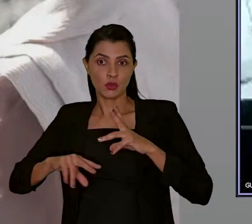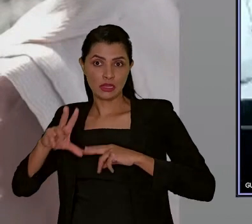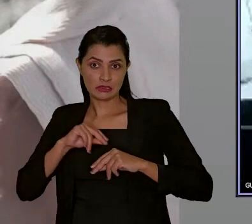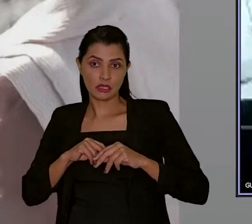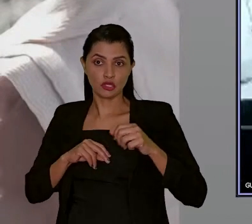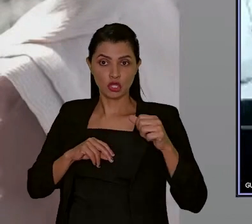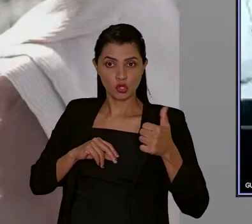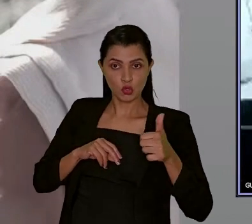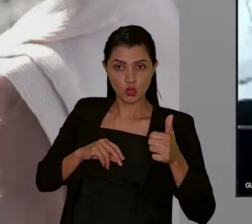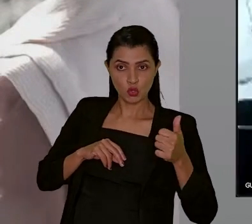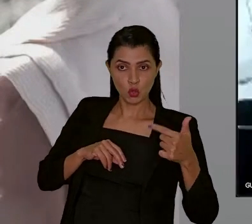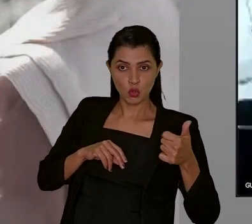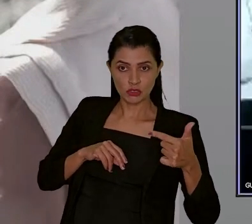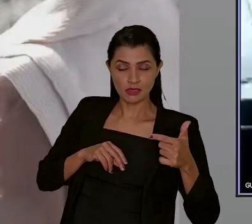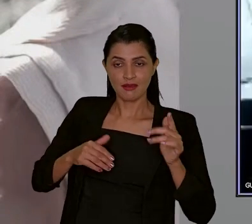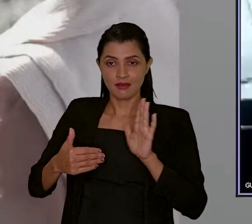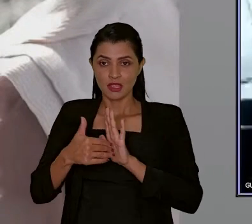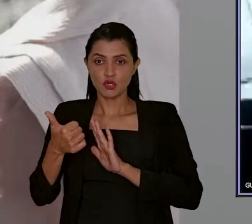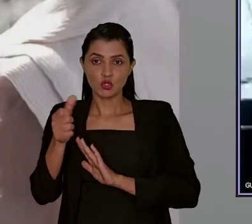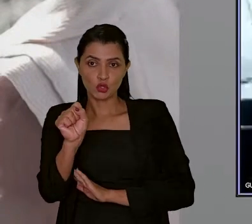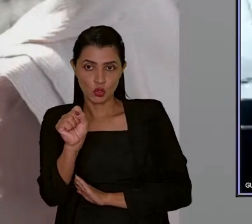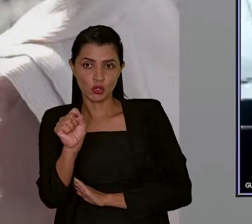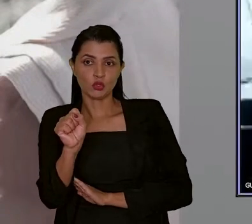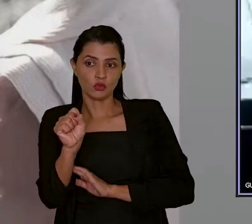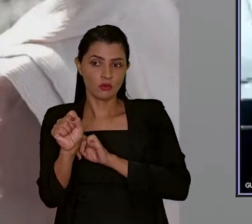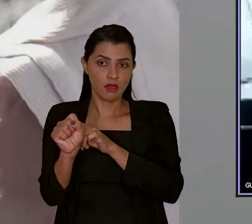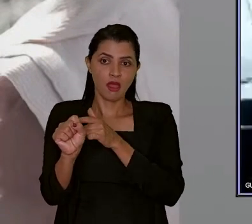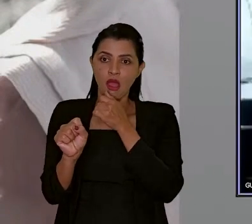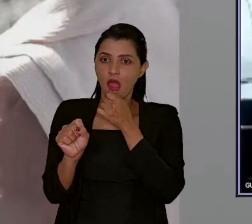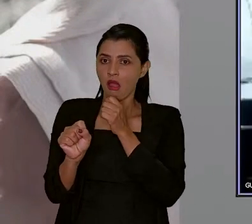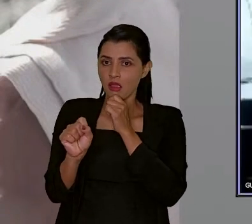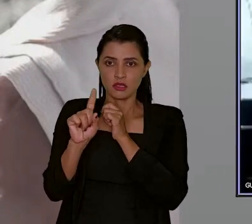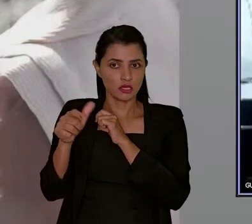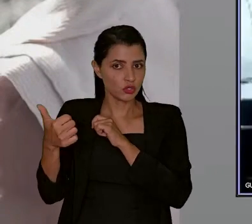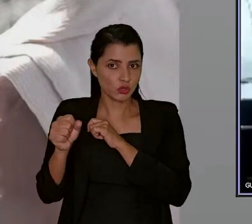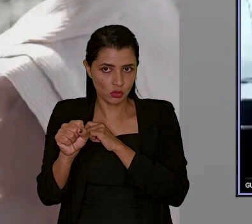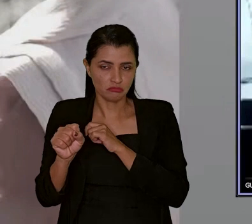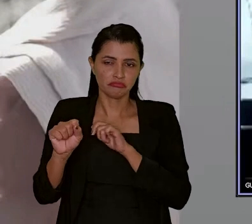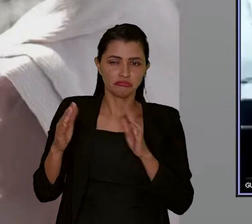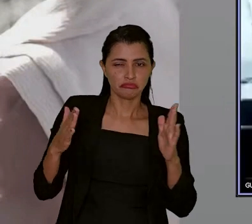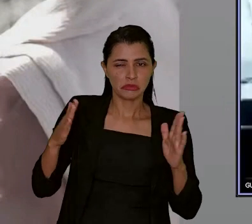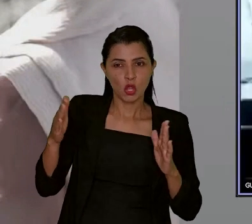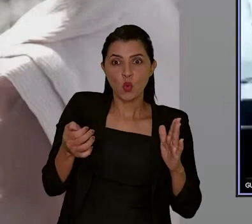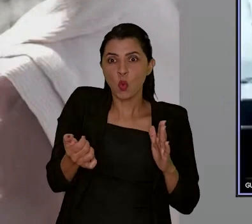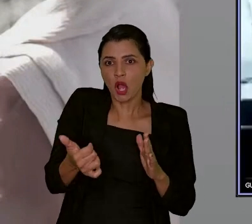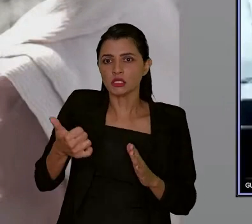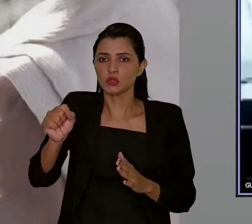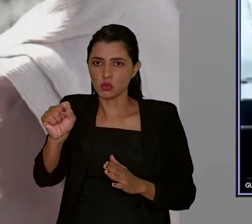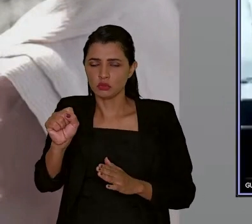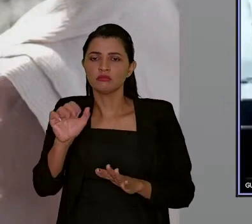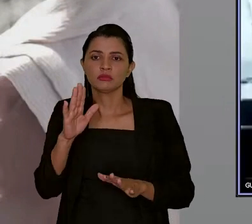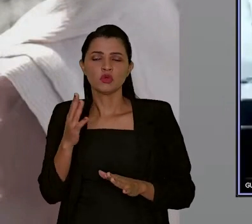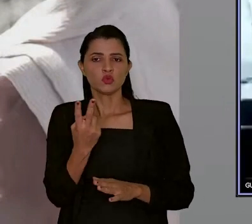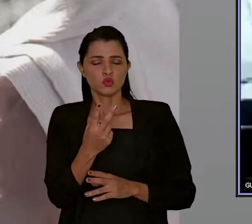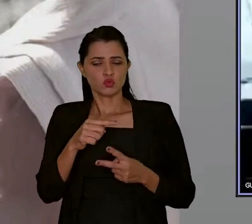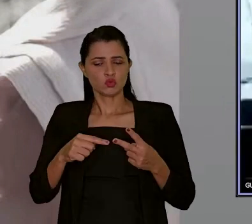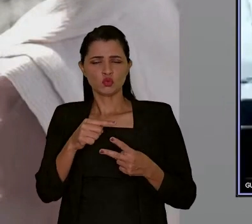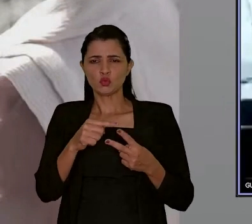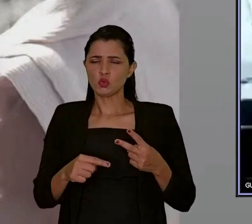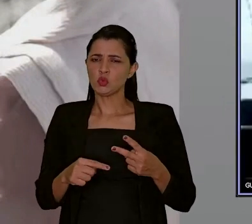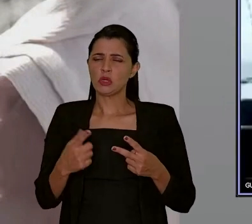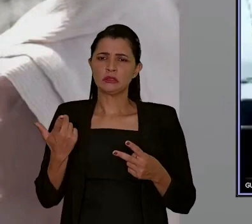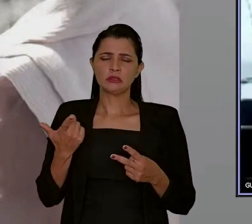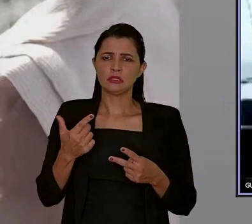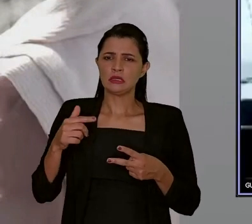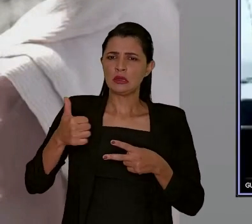incompletos. Vejam que essas duas faixas etárias não se encaixam na noção de criança para a Convenção